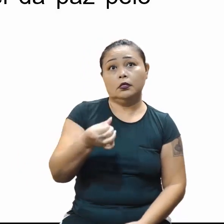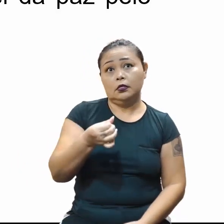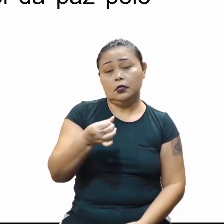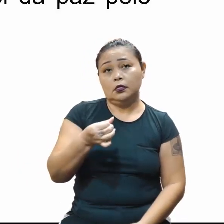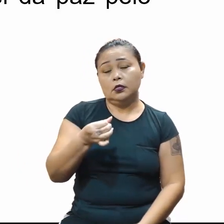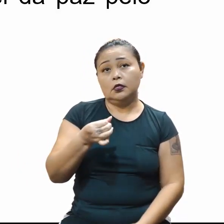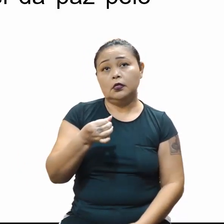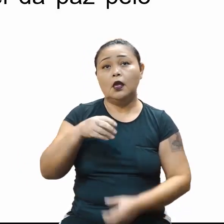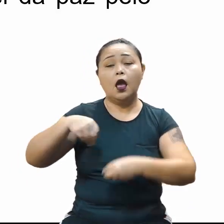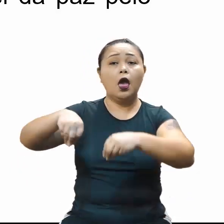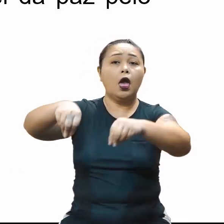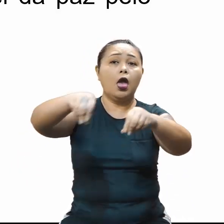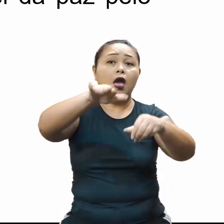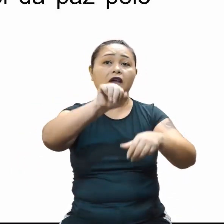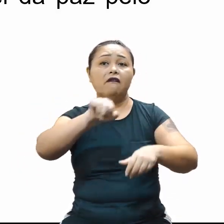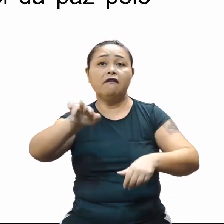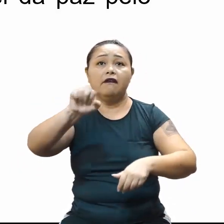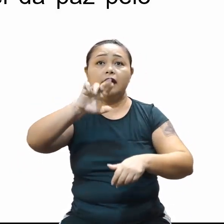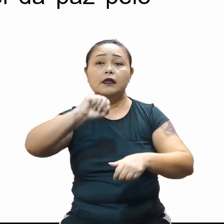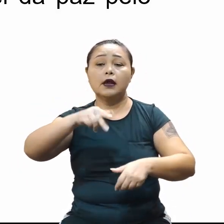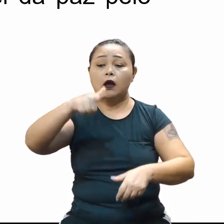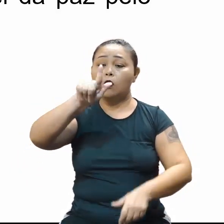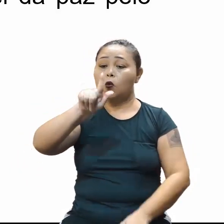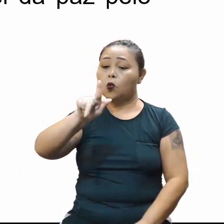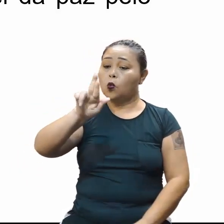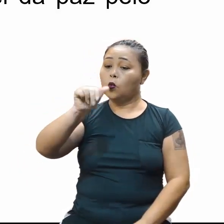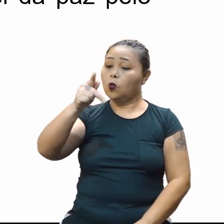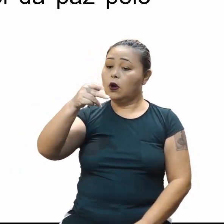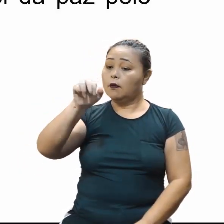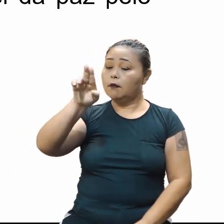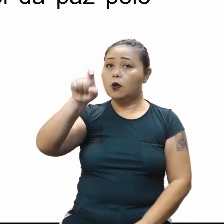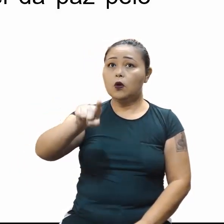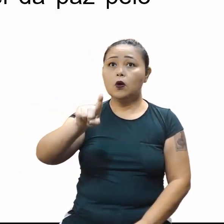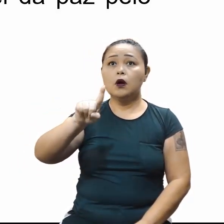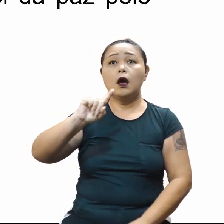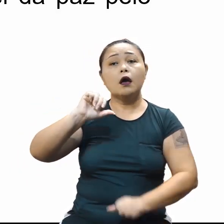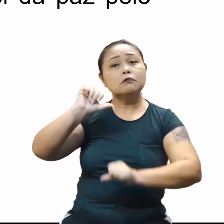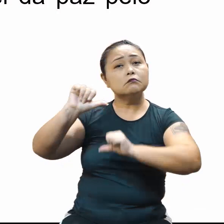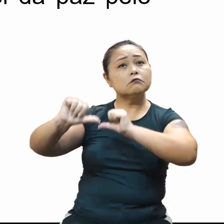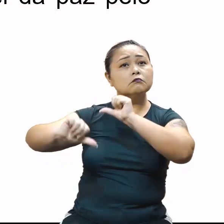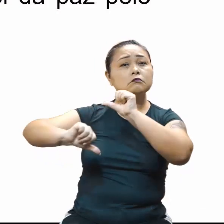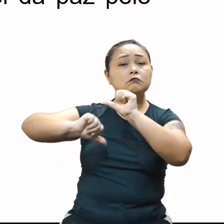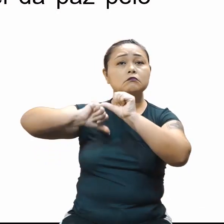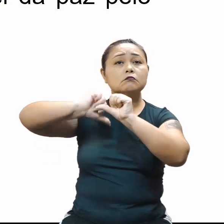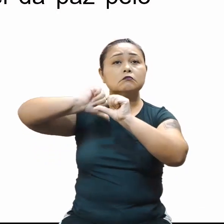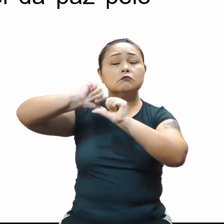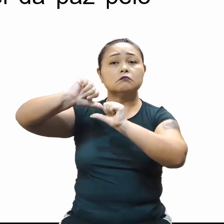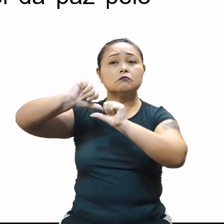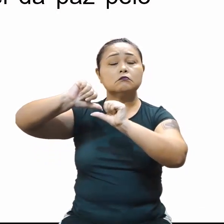1956, o território federal do Guaporé passa